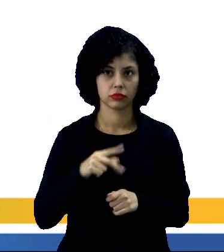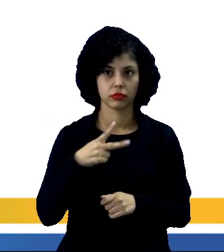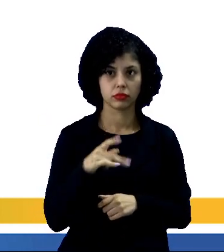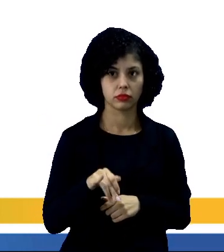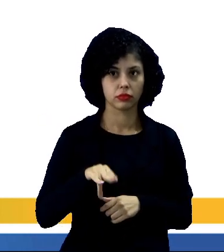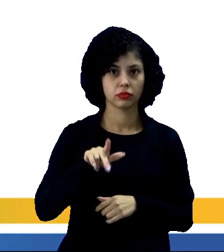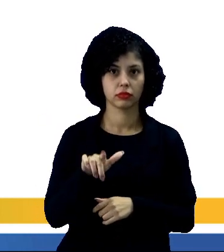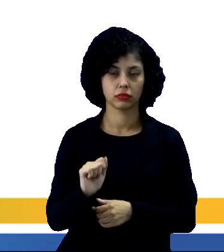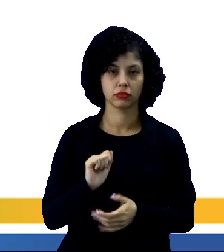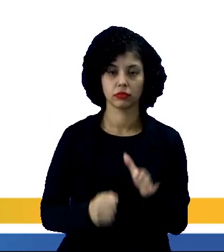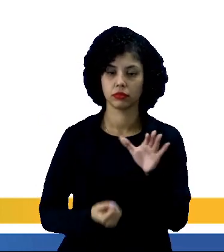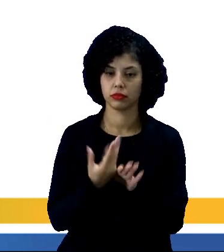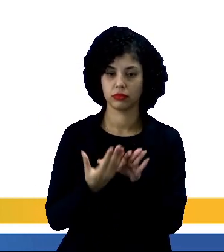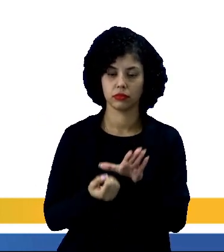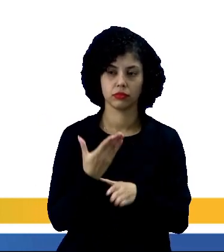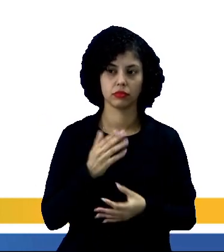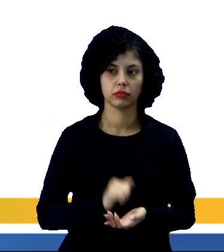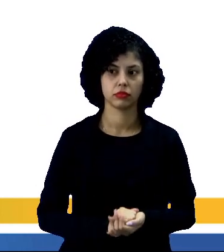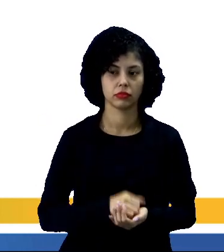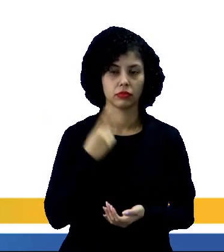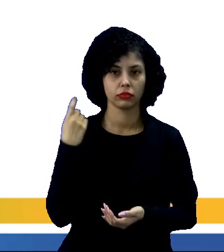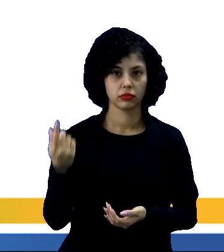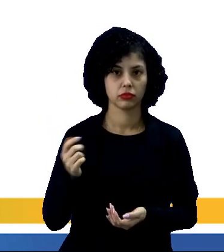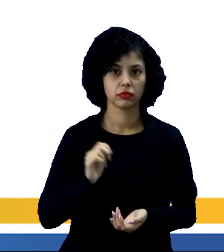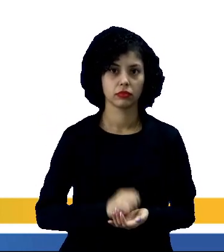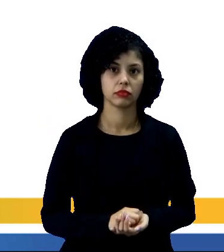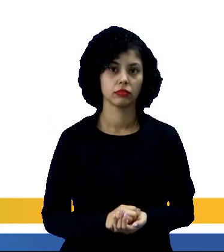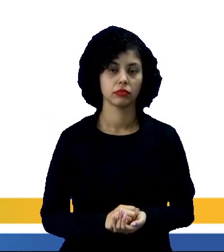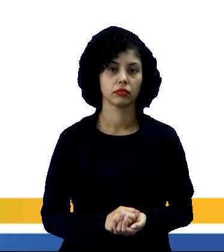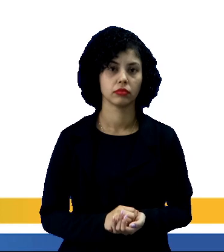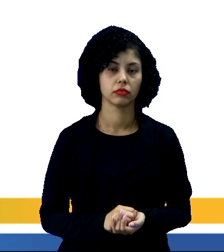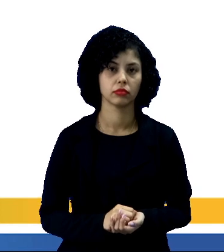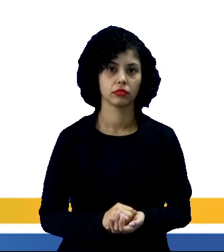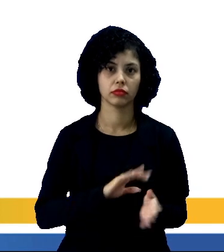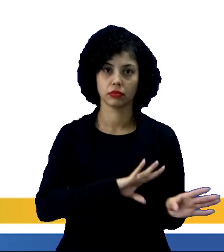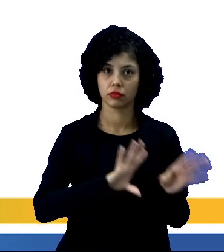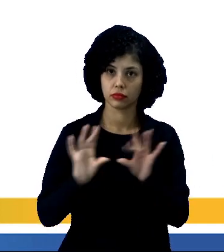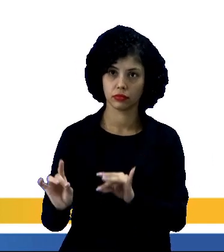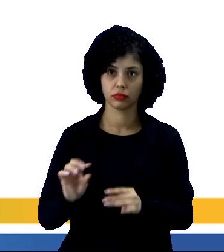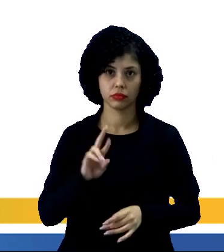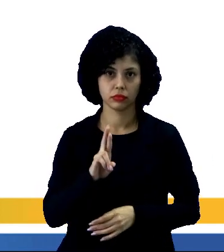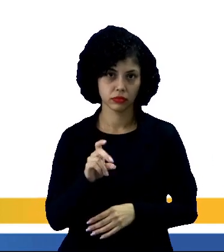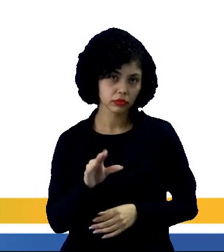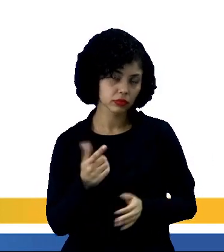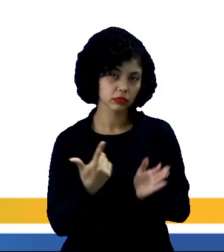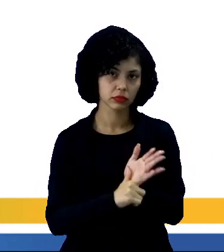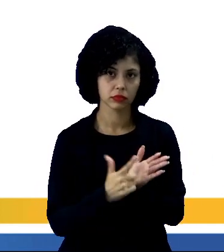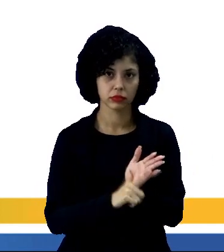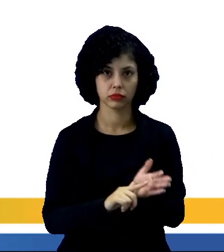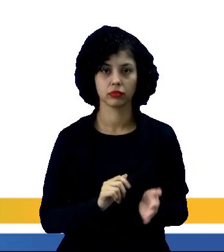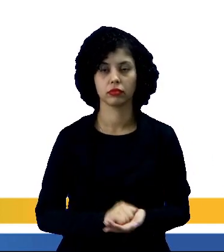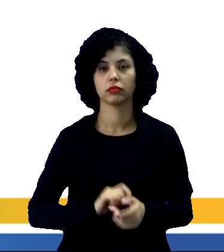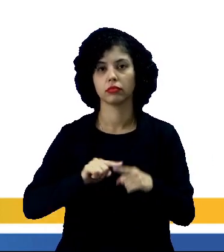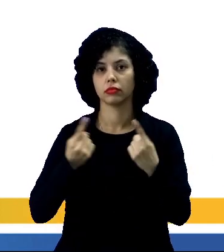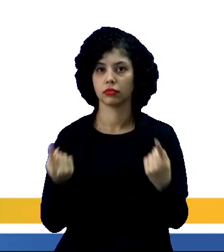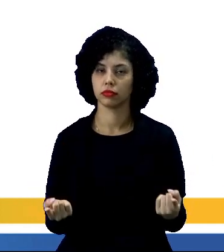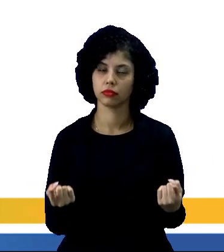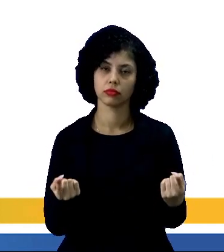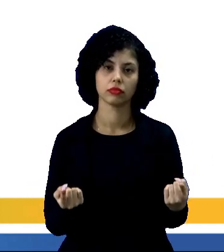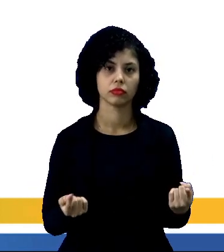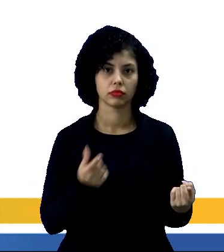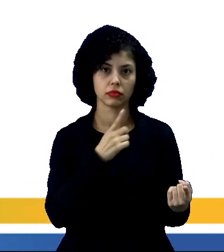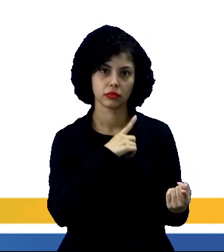pianola, conseguiram reproduzir o som da pianola, né, através do rolo de papel,